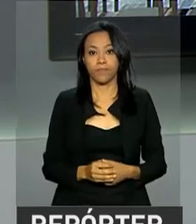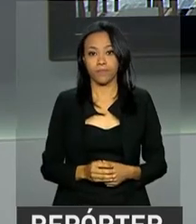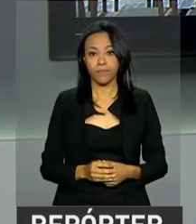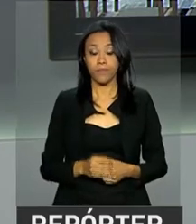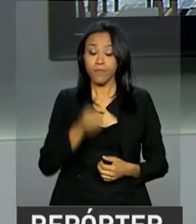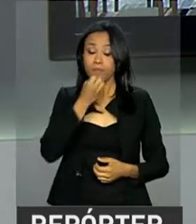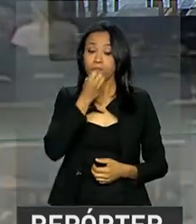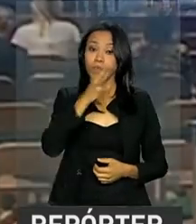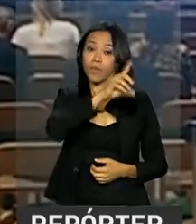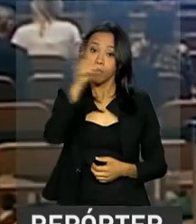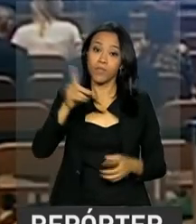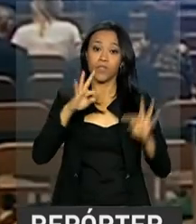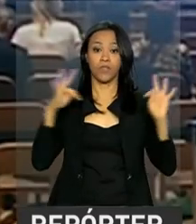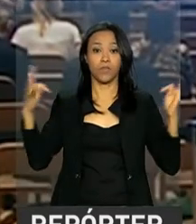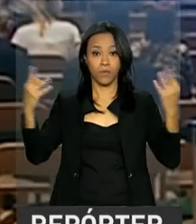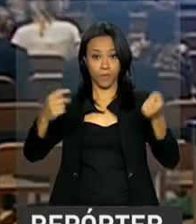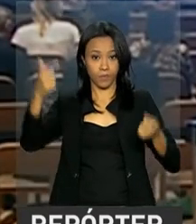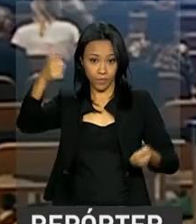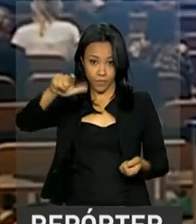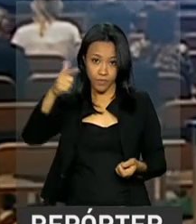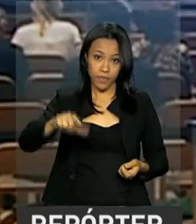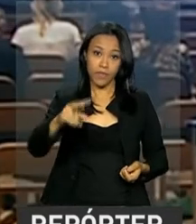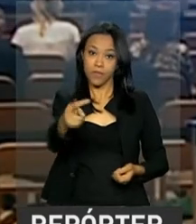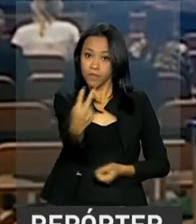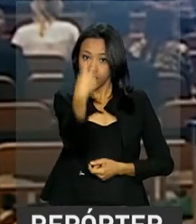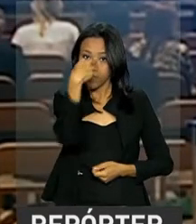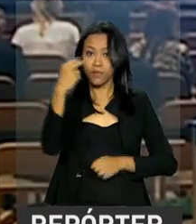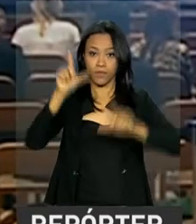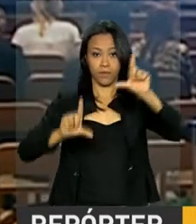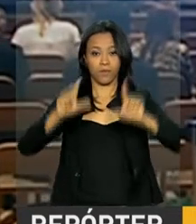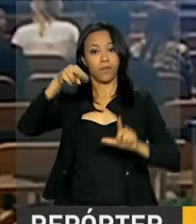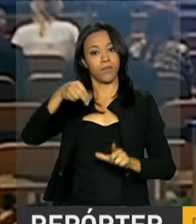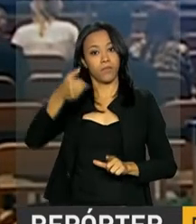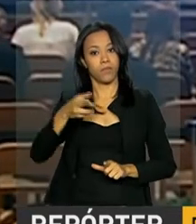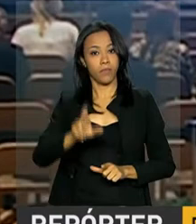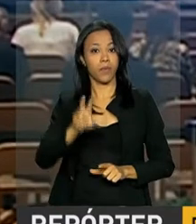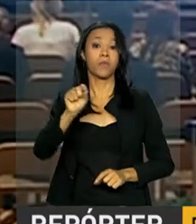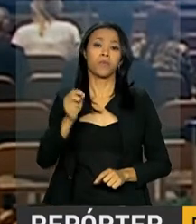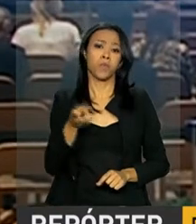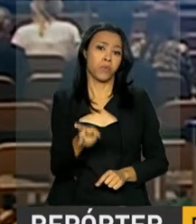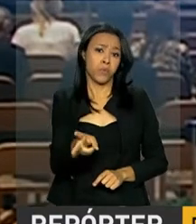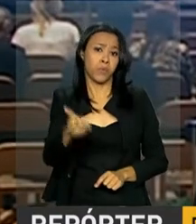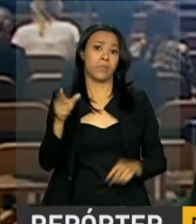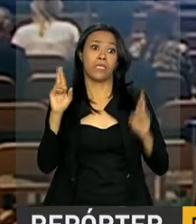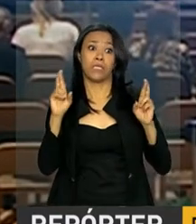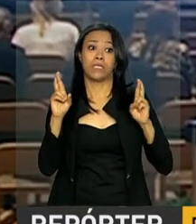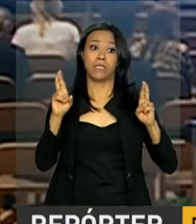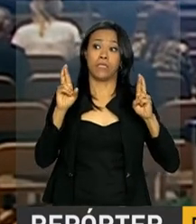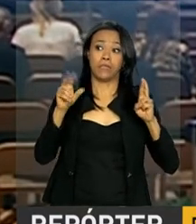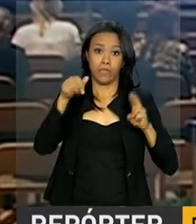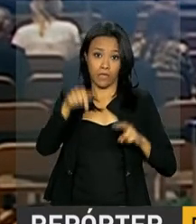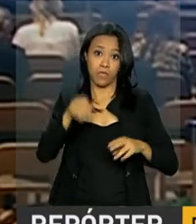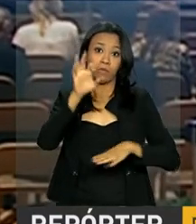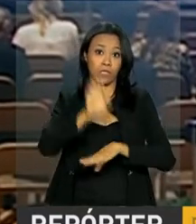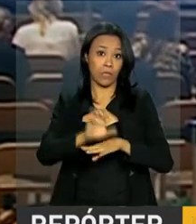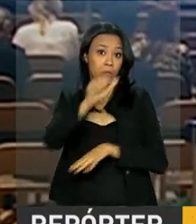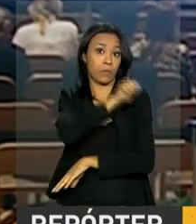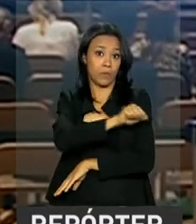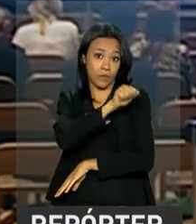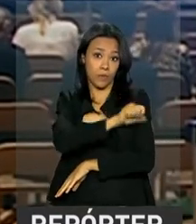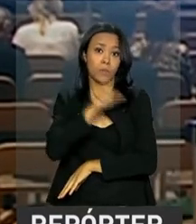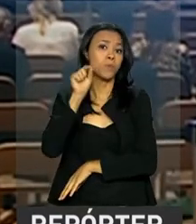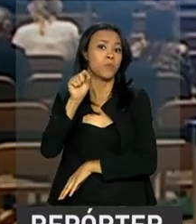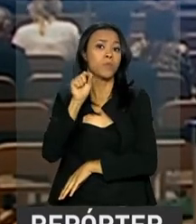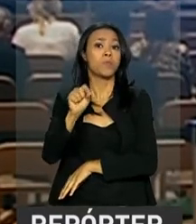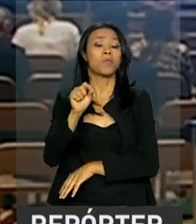Bom dia de novo, Thaisa. Bom dia a todos que nos assistem na TV NBR. Ora, Thaisa, continua a expectativa aqui no Rio de Janeiro em relação